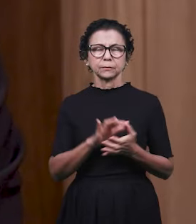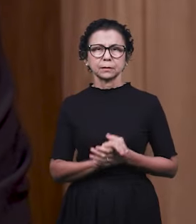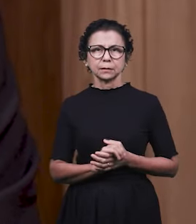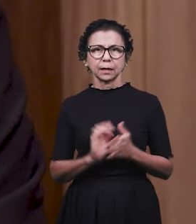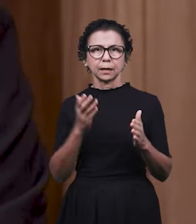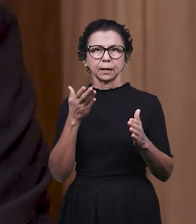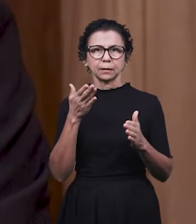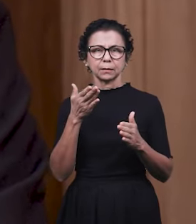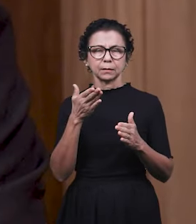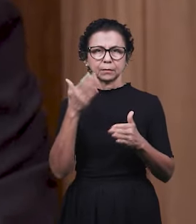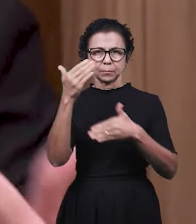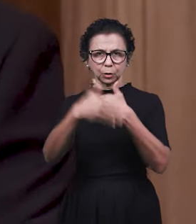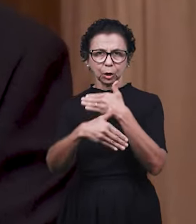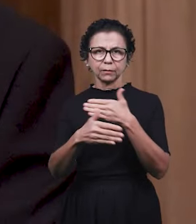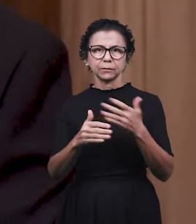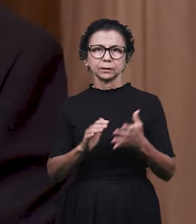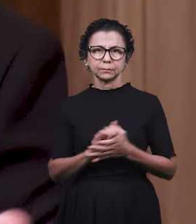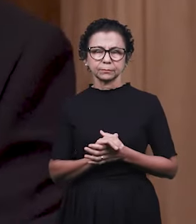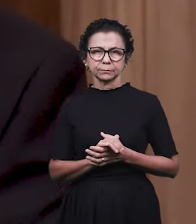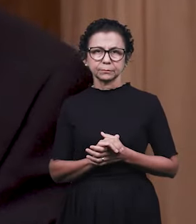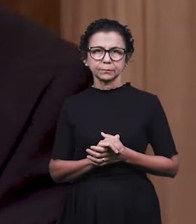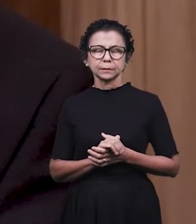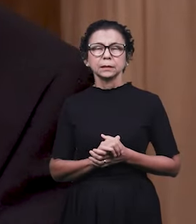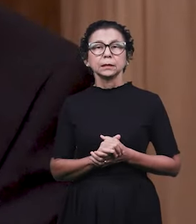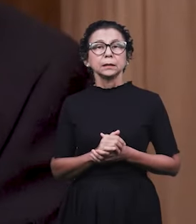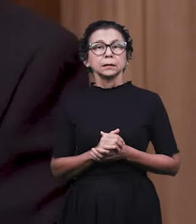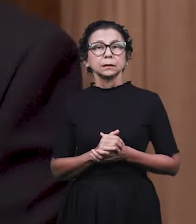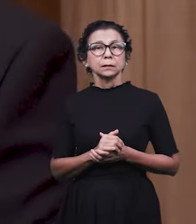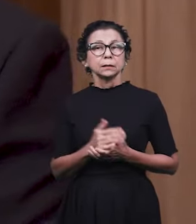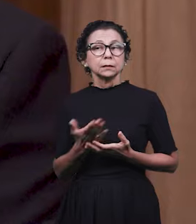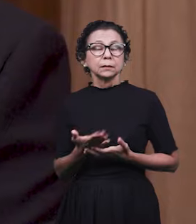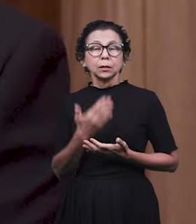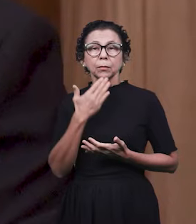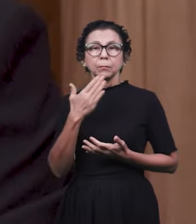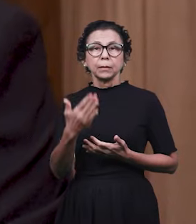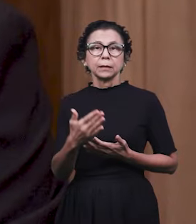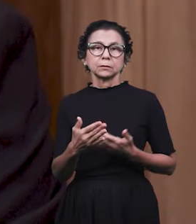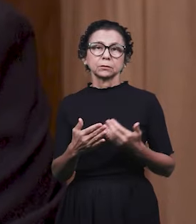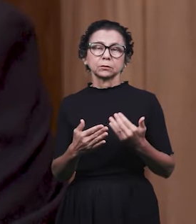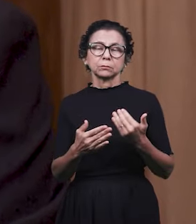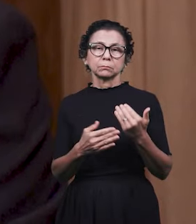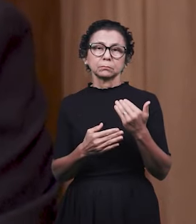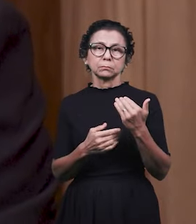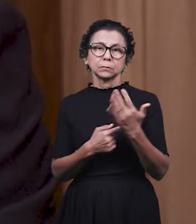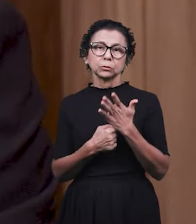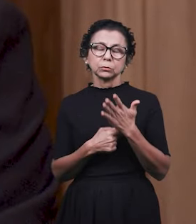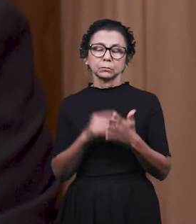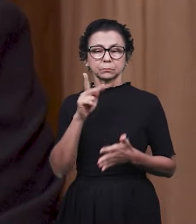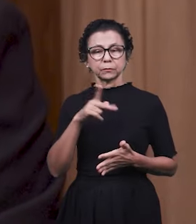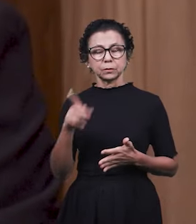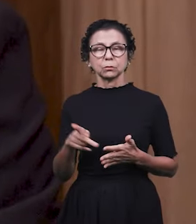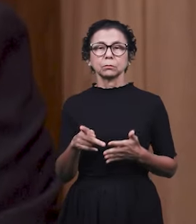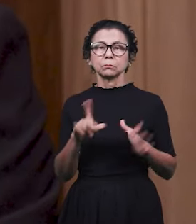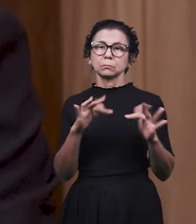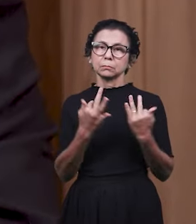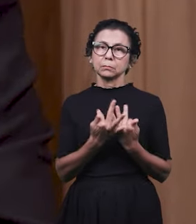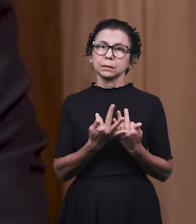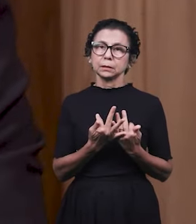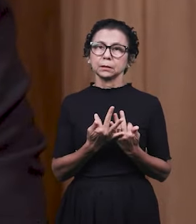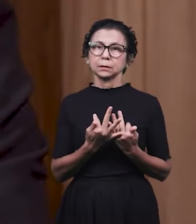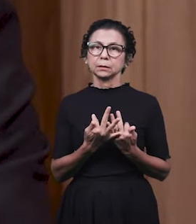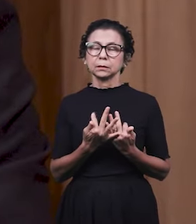processo seletivo, converse com seus pais, peça ajuda aos pais, mas também peça ajuda ao seu professor. Principalmente para o professor